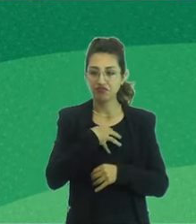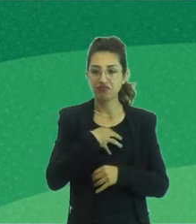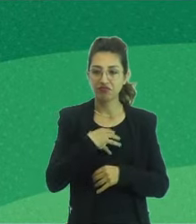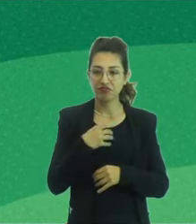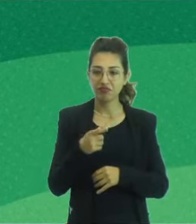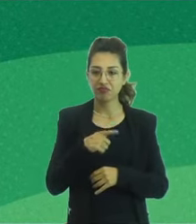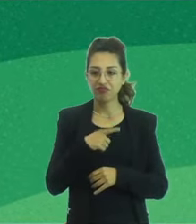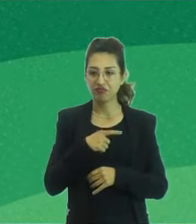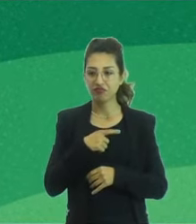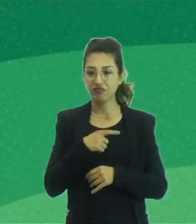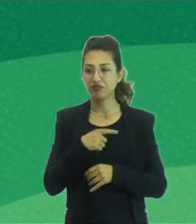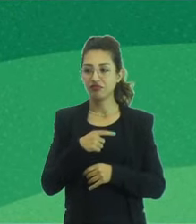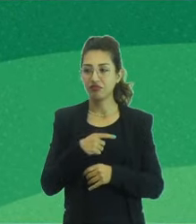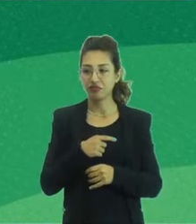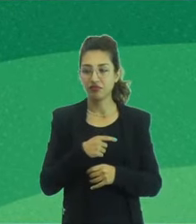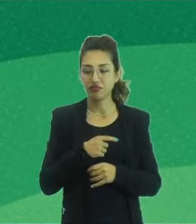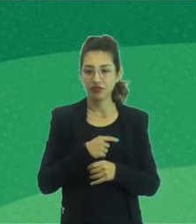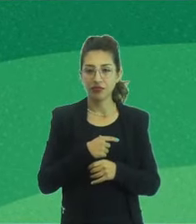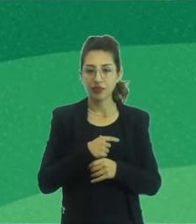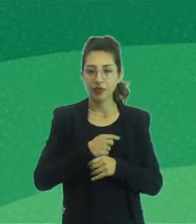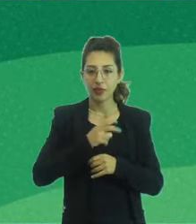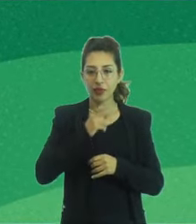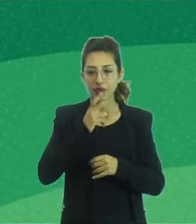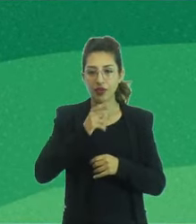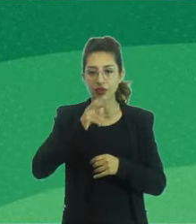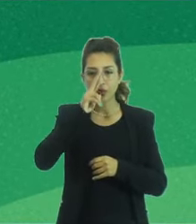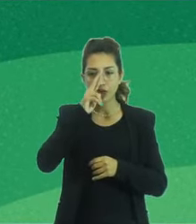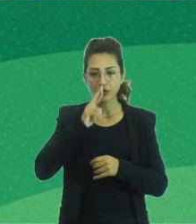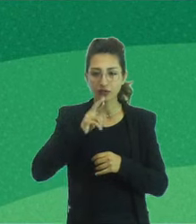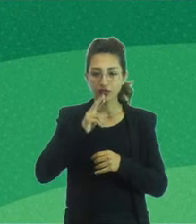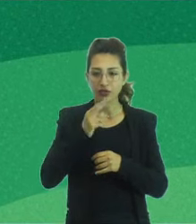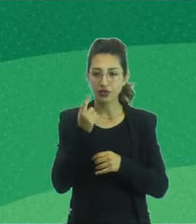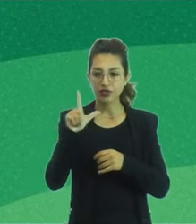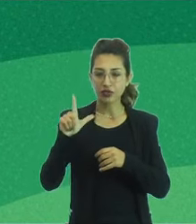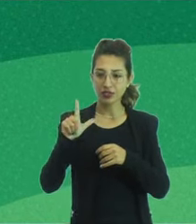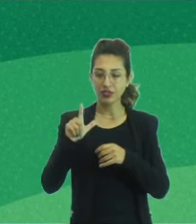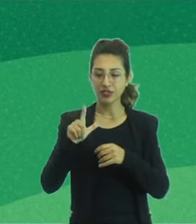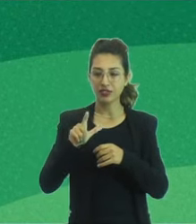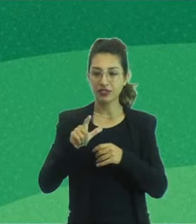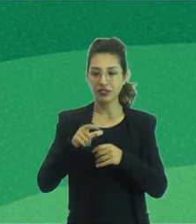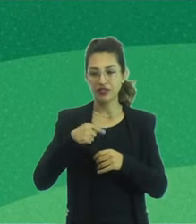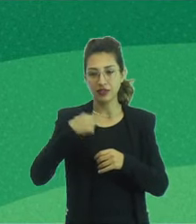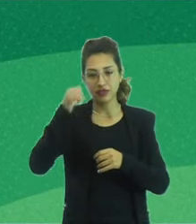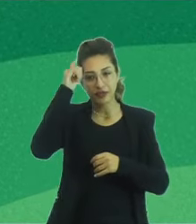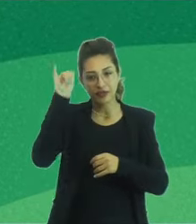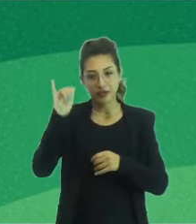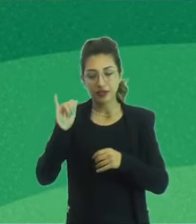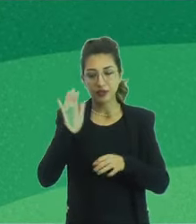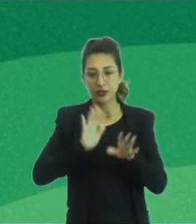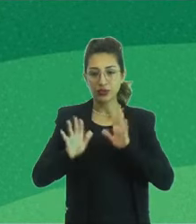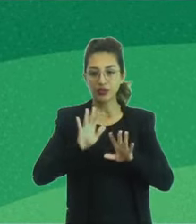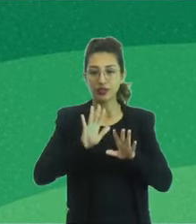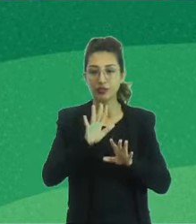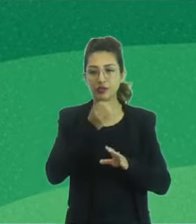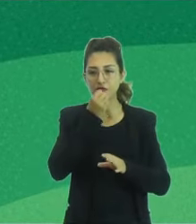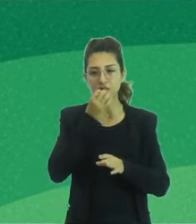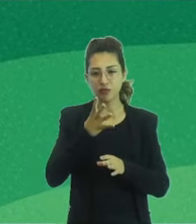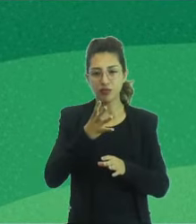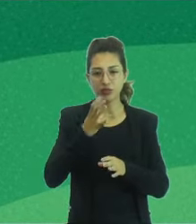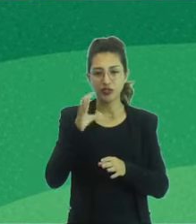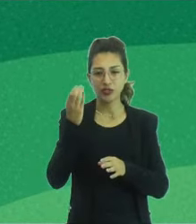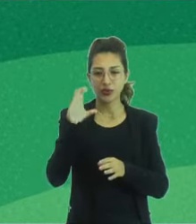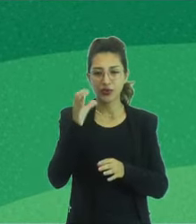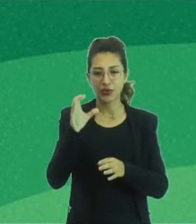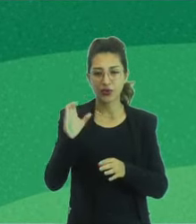é sempre um copão assim tipo um litro de refri faz eu tenho evitado fazer isso mas é sempre bom uma coquinha gelada né